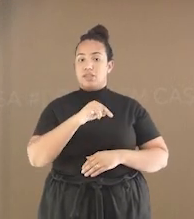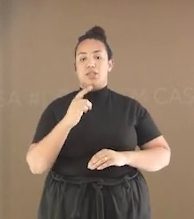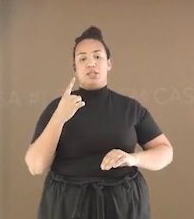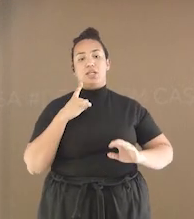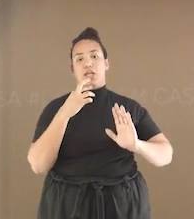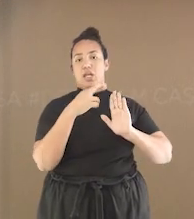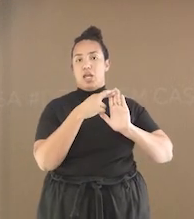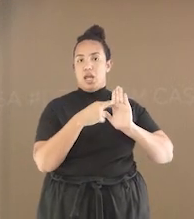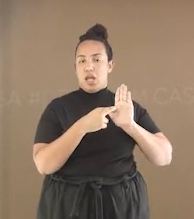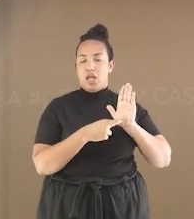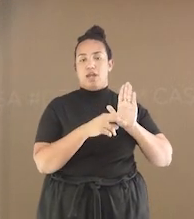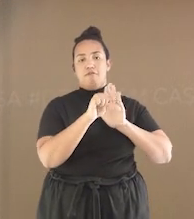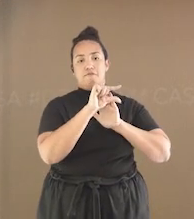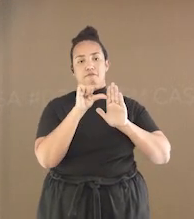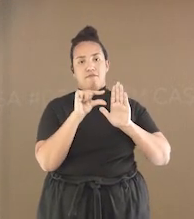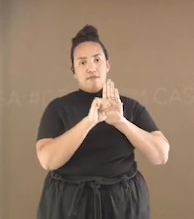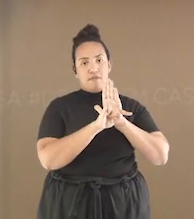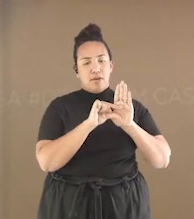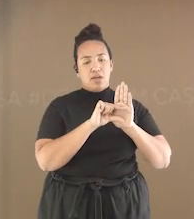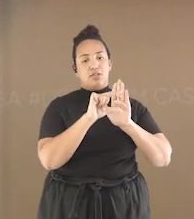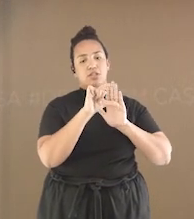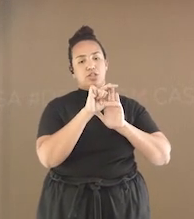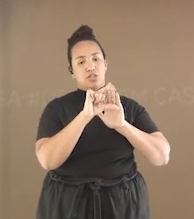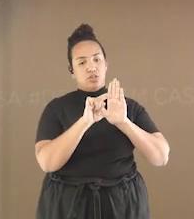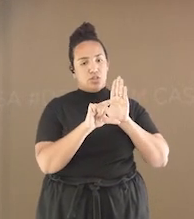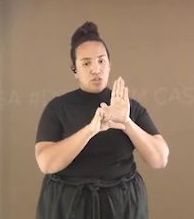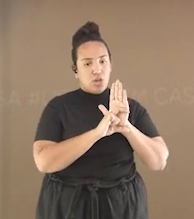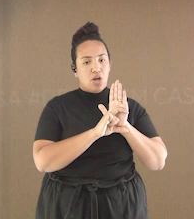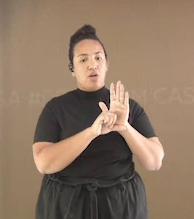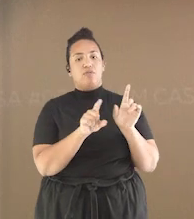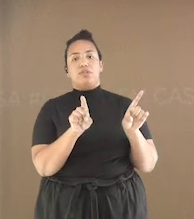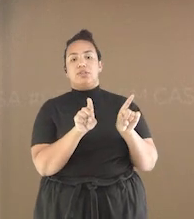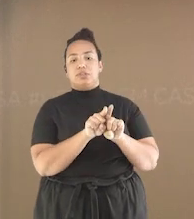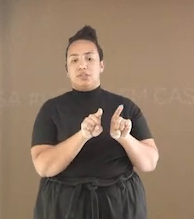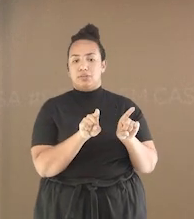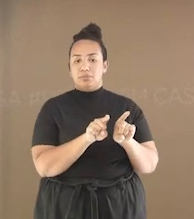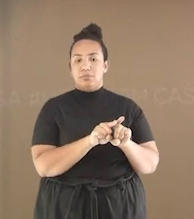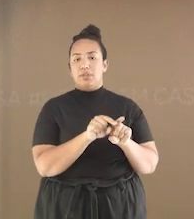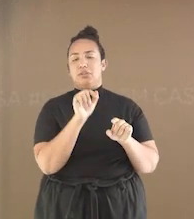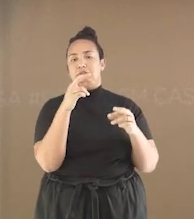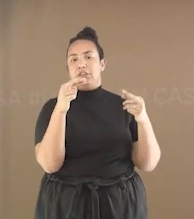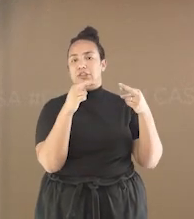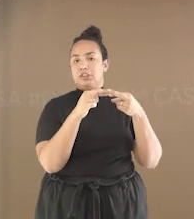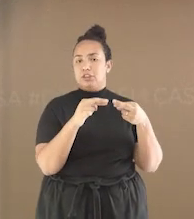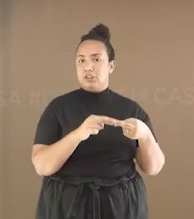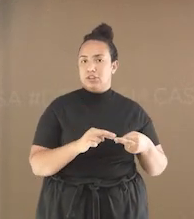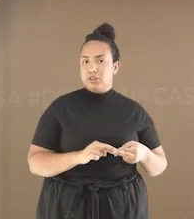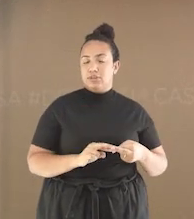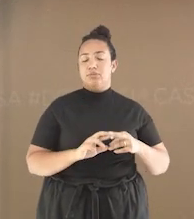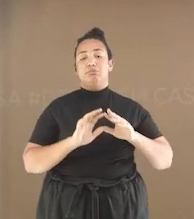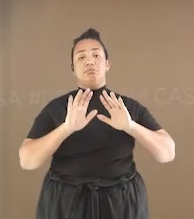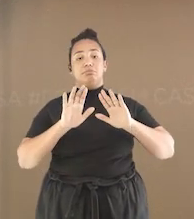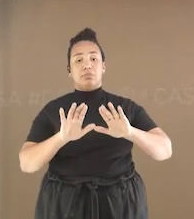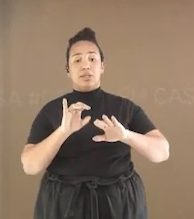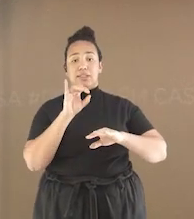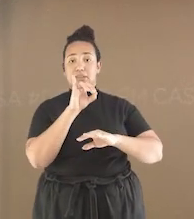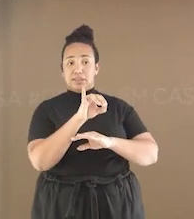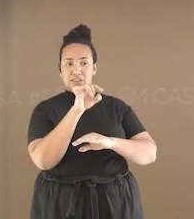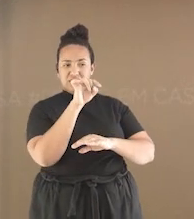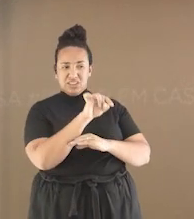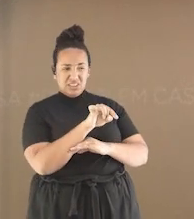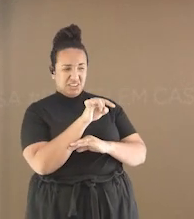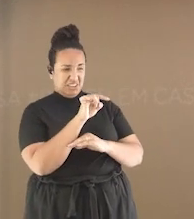segue regras quanto à quantidade de versos, de estrofes e esquemas de rimas. E quando não há